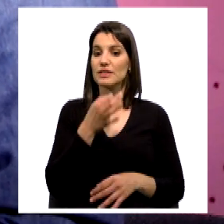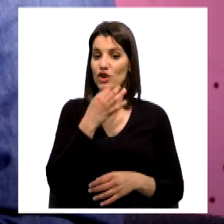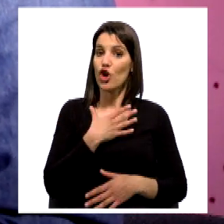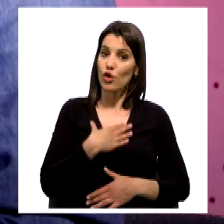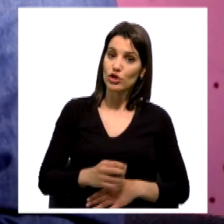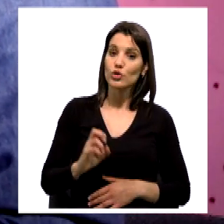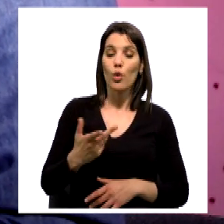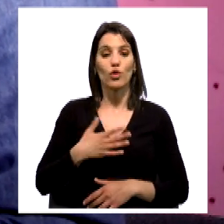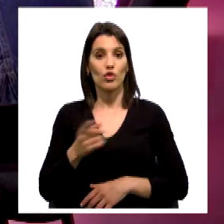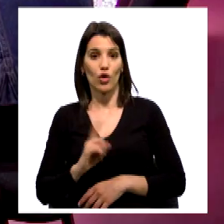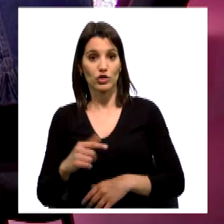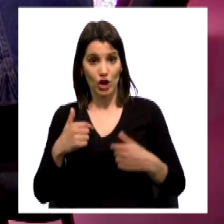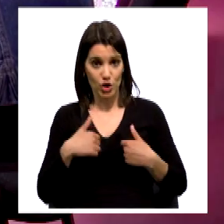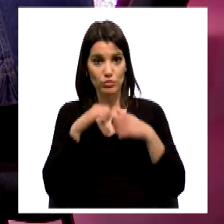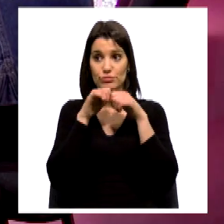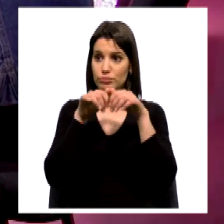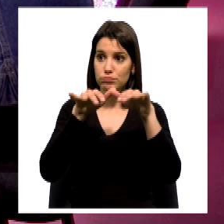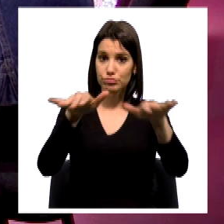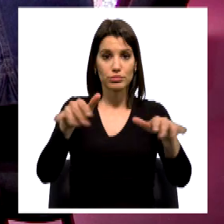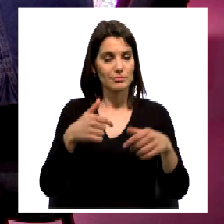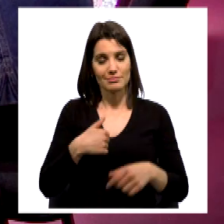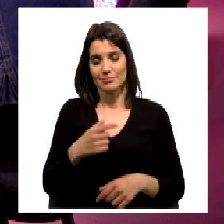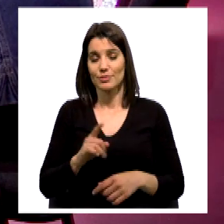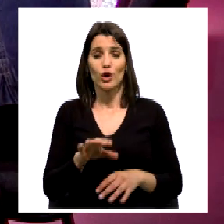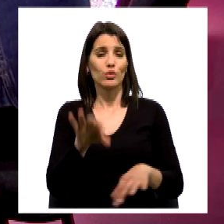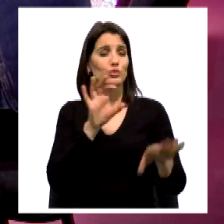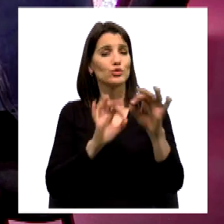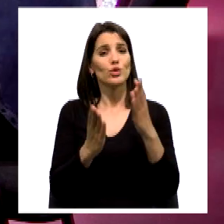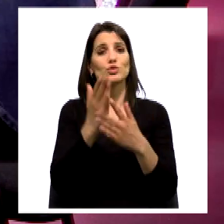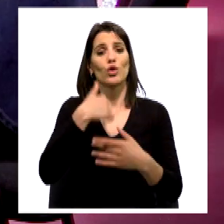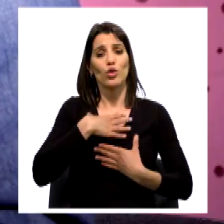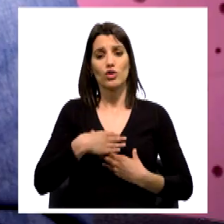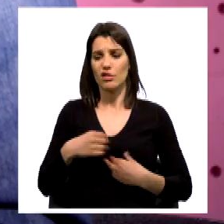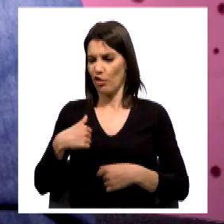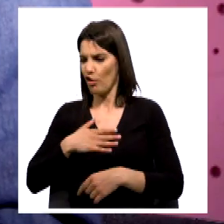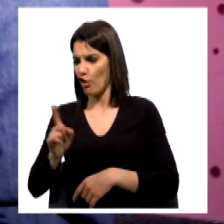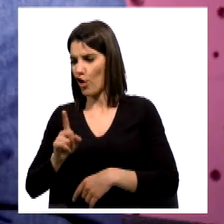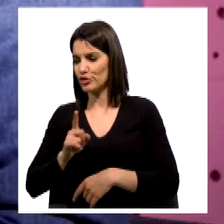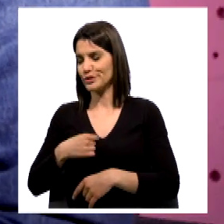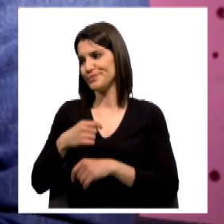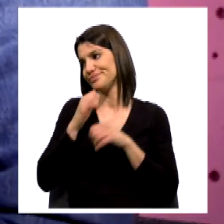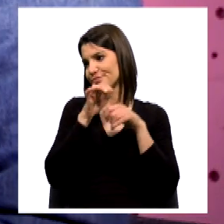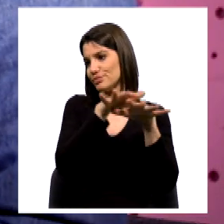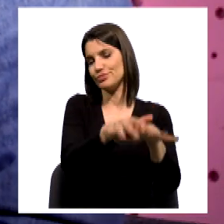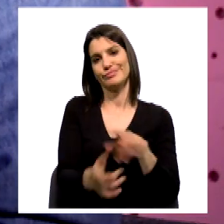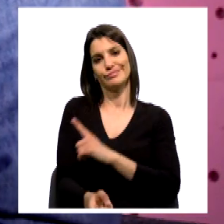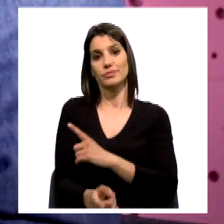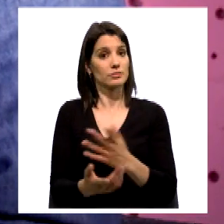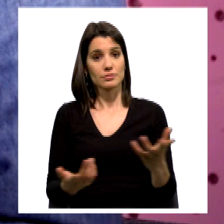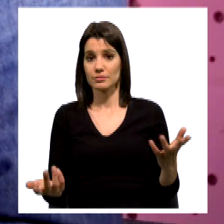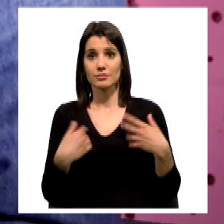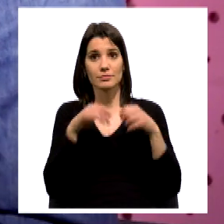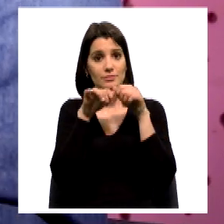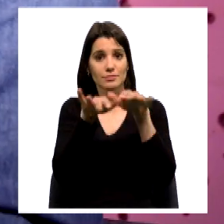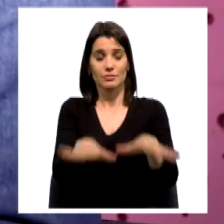gosta e do que não gosta. O divulgador não. O divulgador não tem que divulgar o que não gosta. Quer divulgar ou